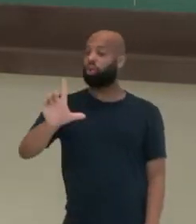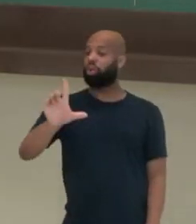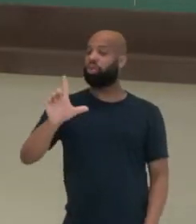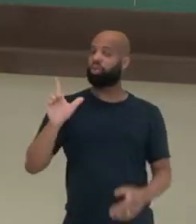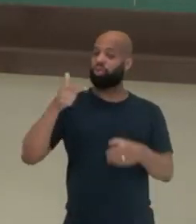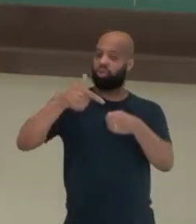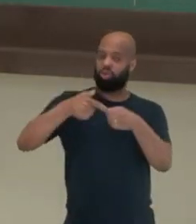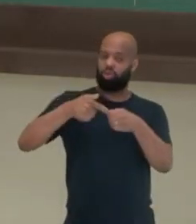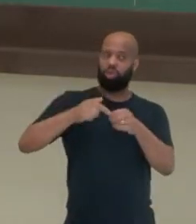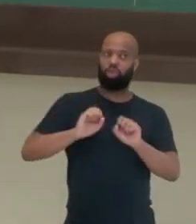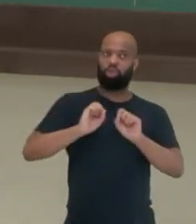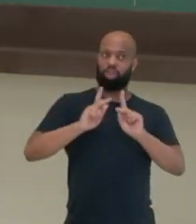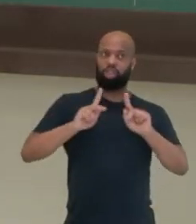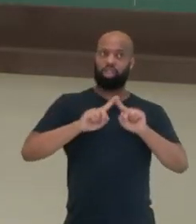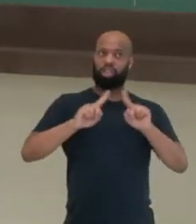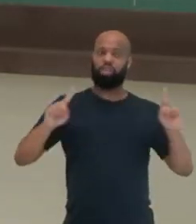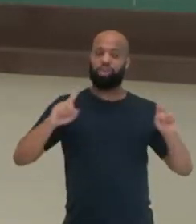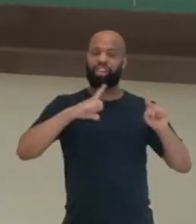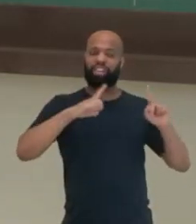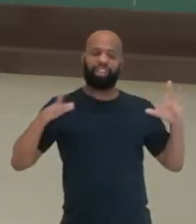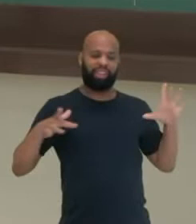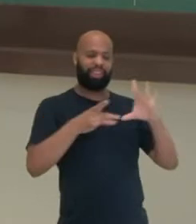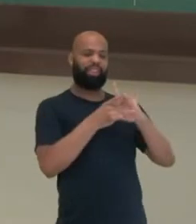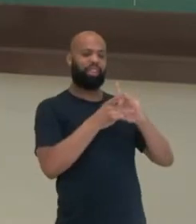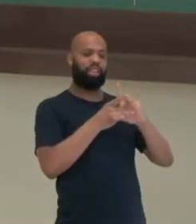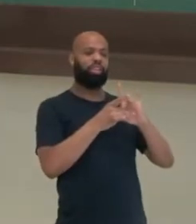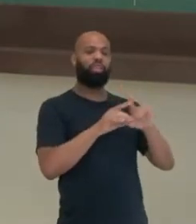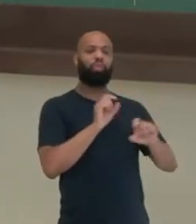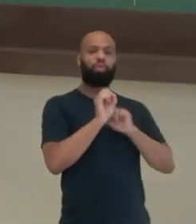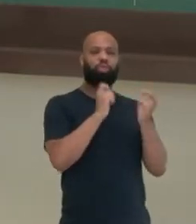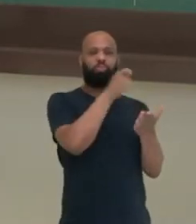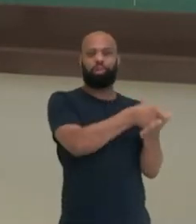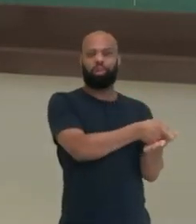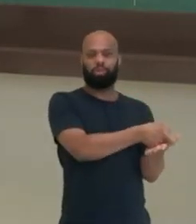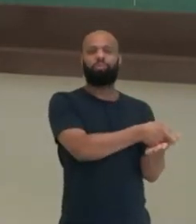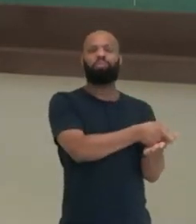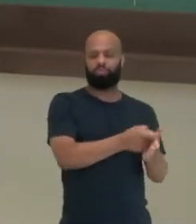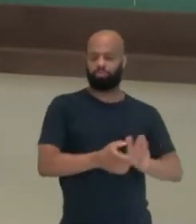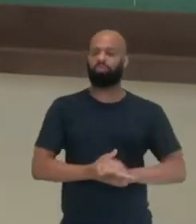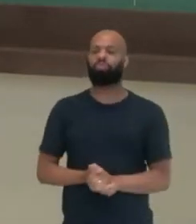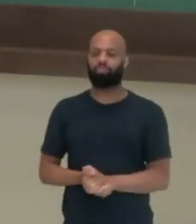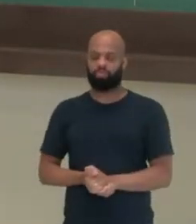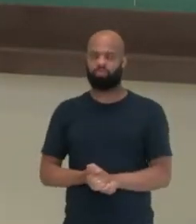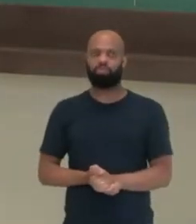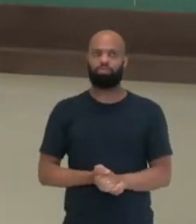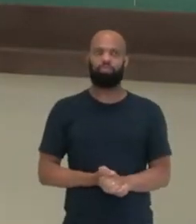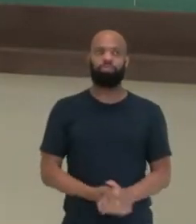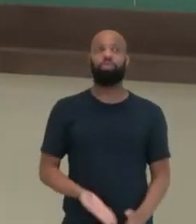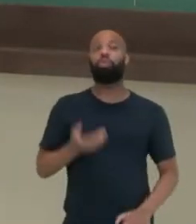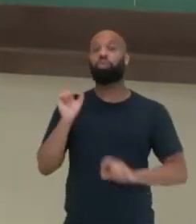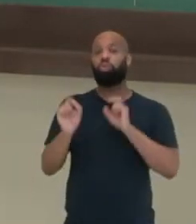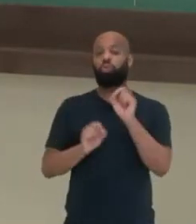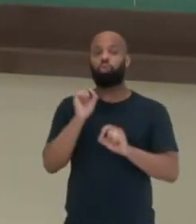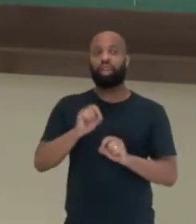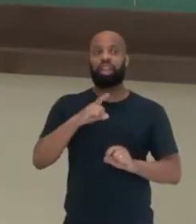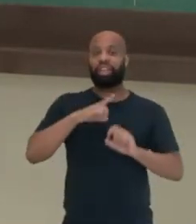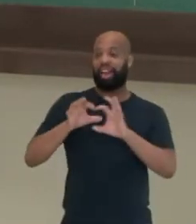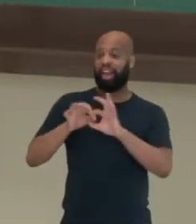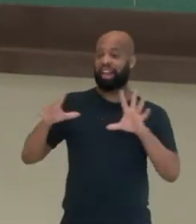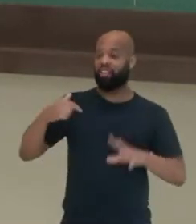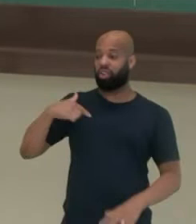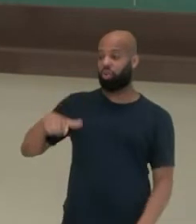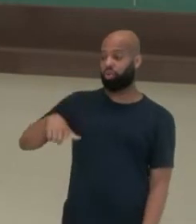coloco. Mas daí está atrelado à quantidade que eu escolho, o valor a ser pago. Então, essa se chama variável livre, eu